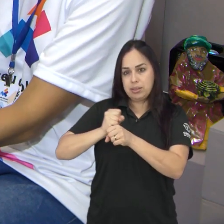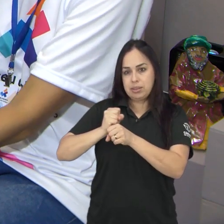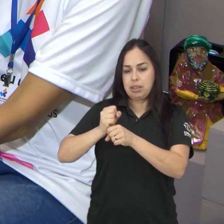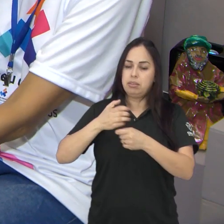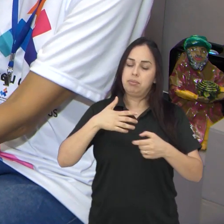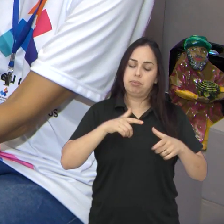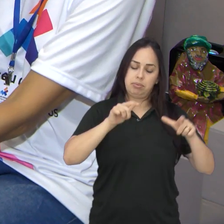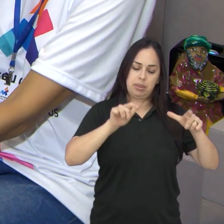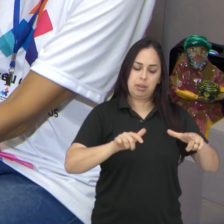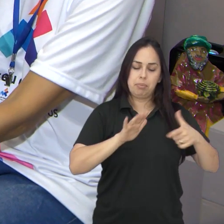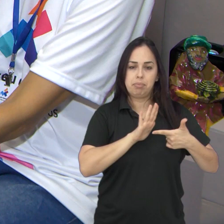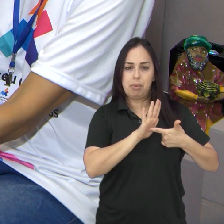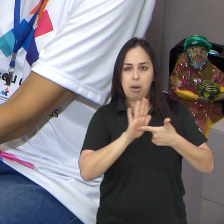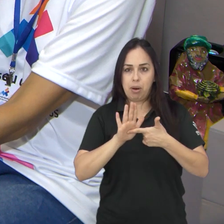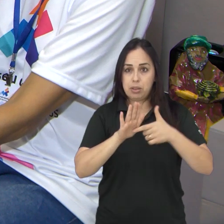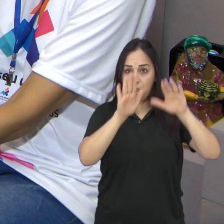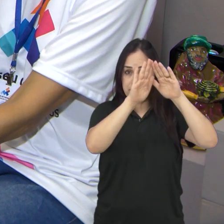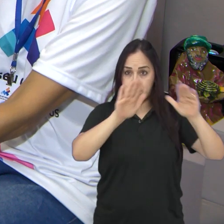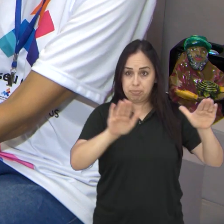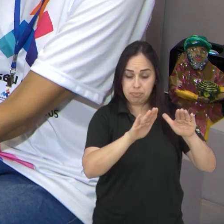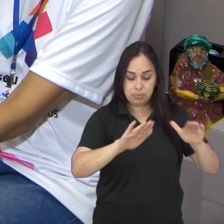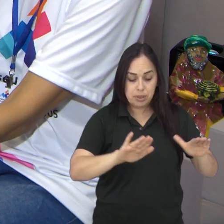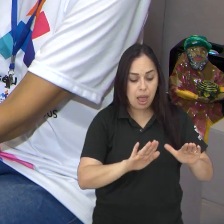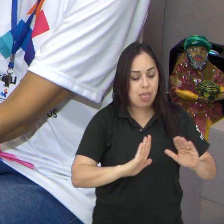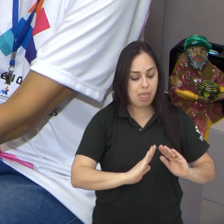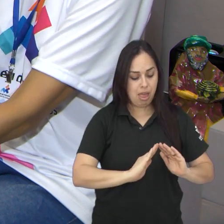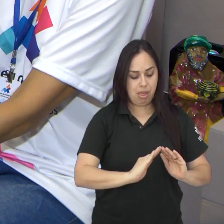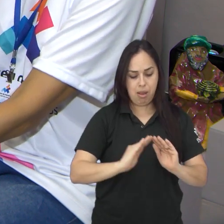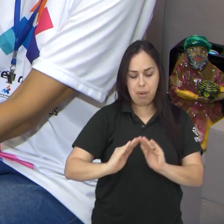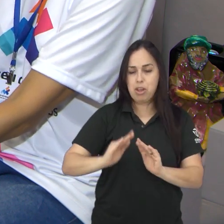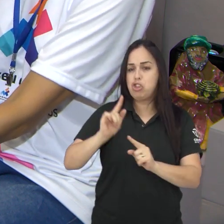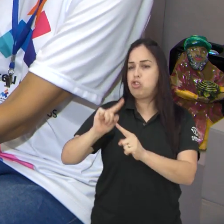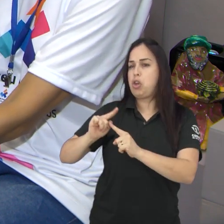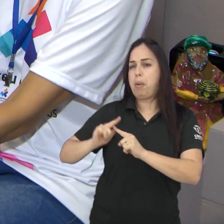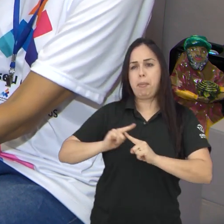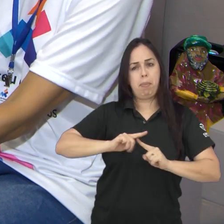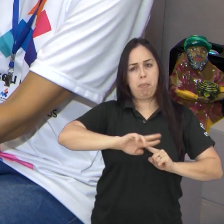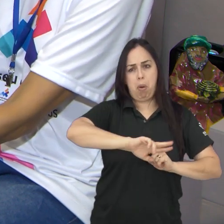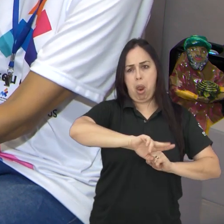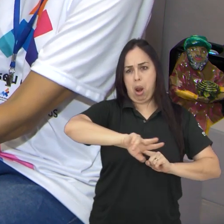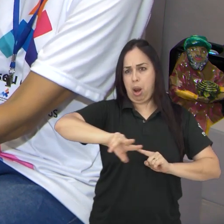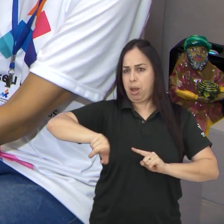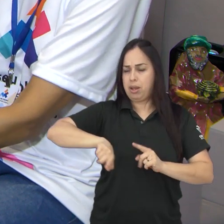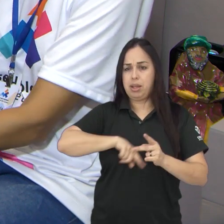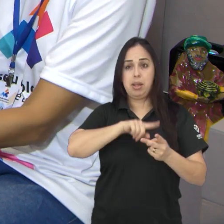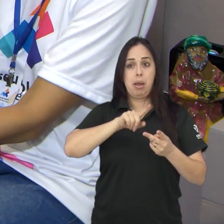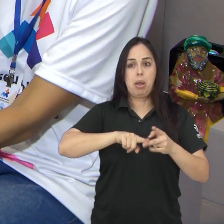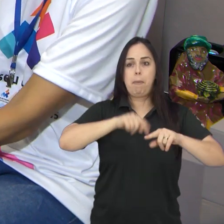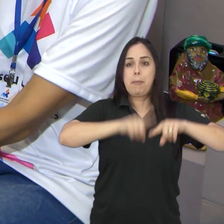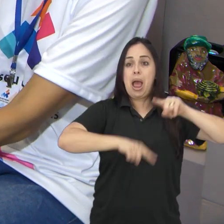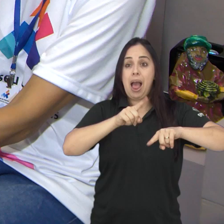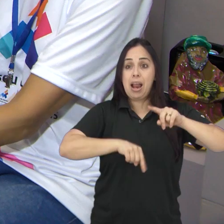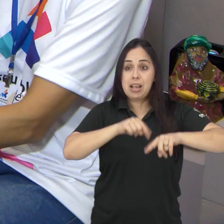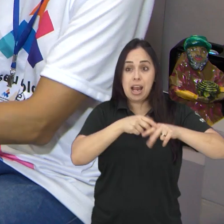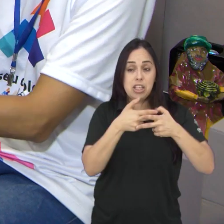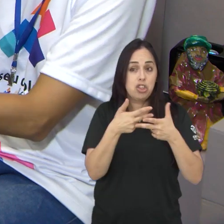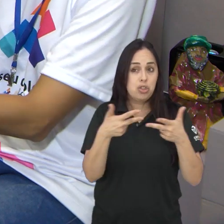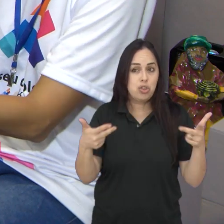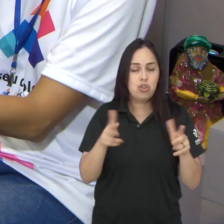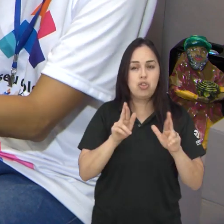Ela traz então uma exposição de presépios, variados tipos de presépios, com variados